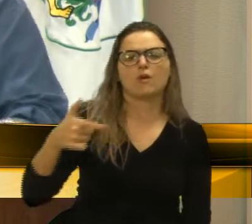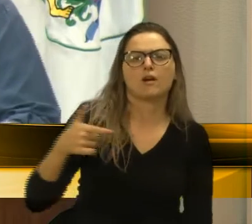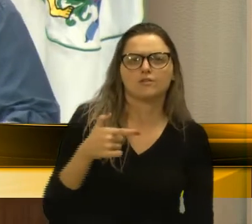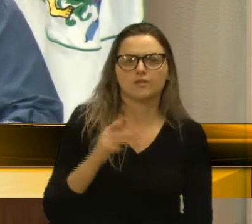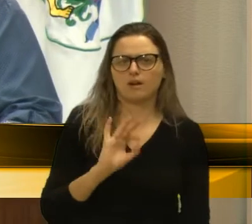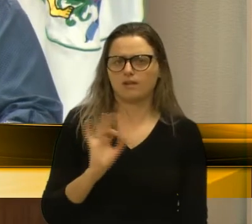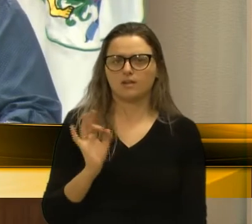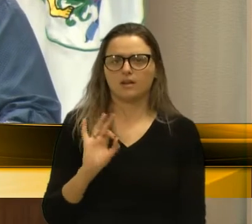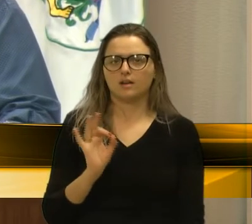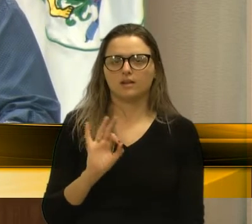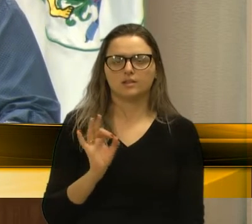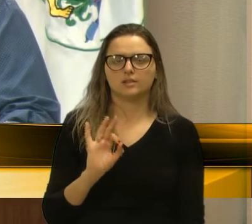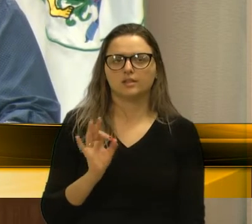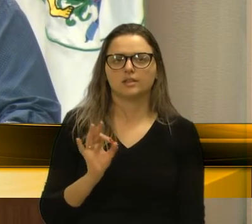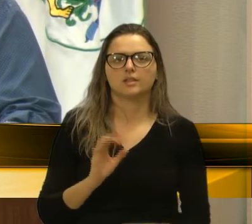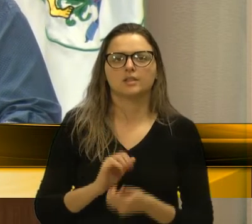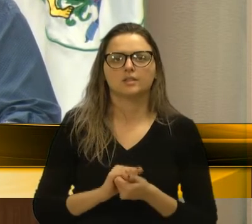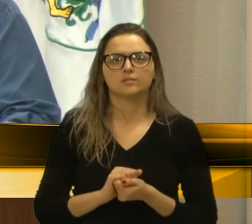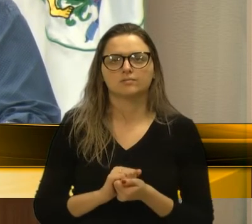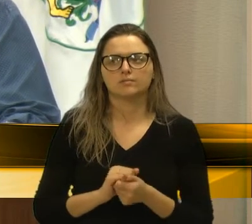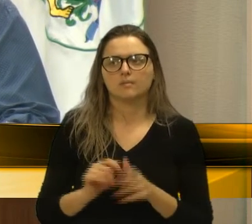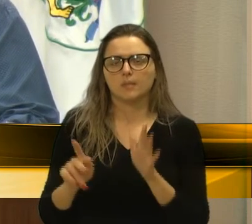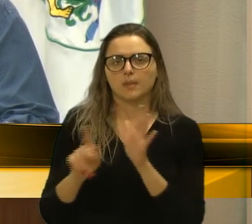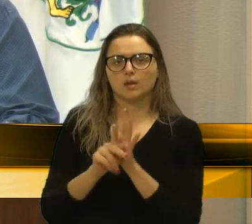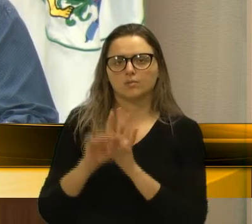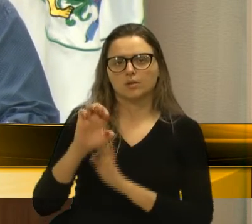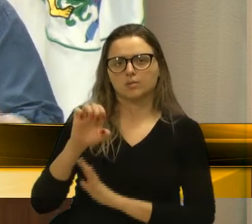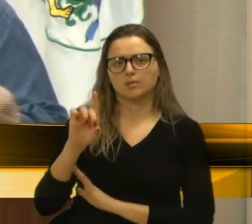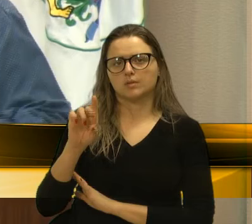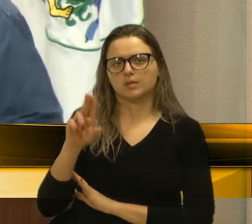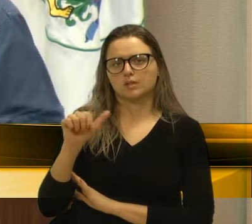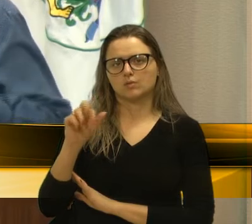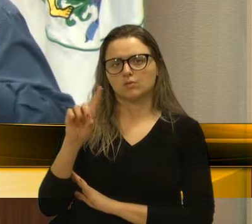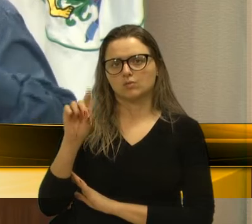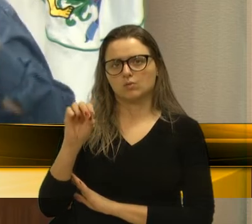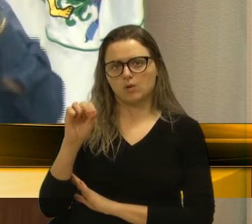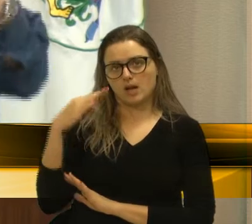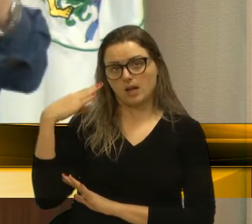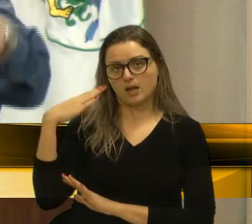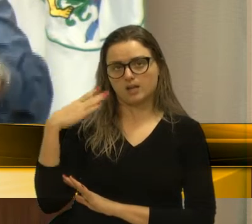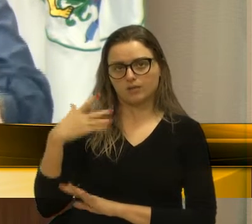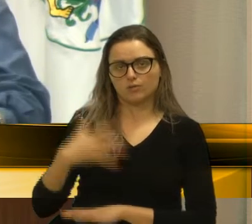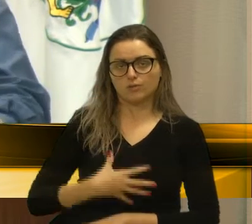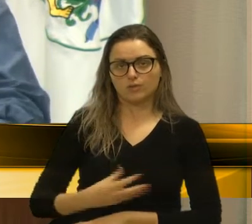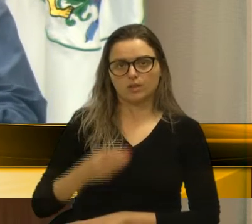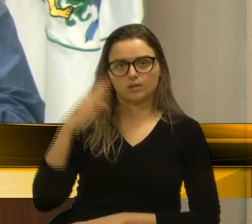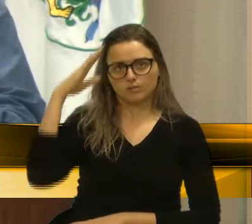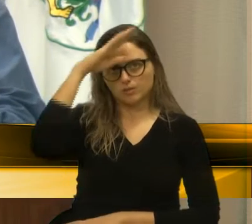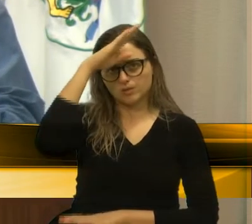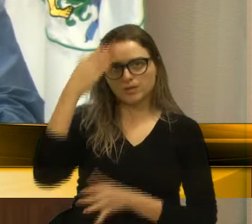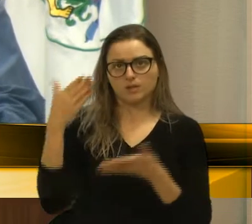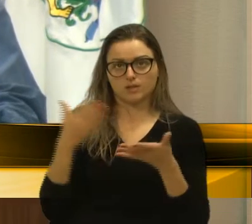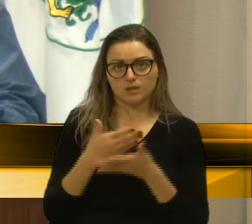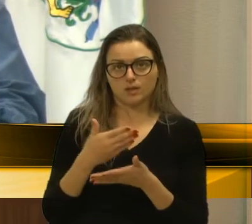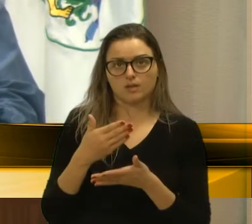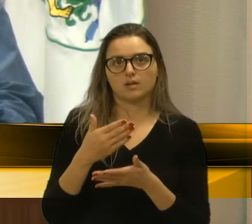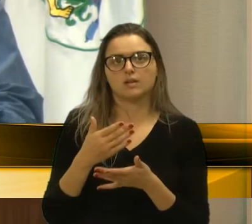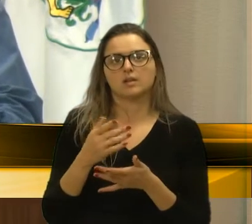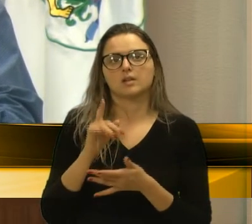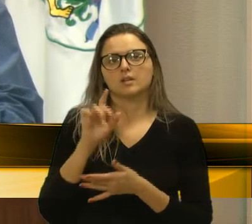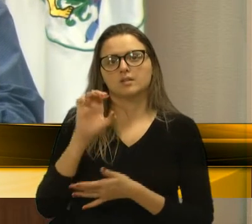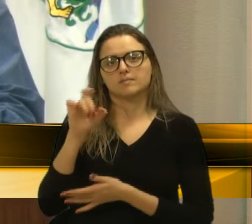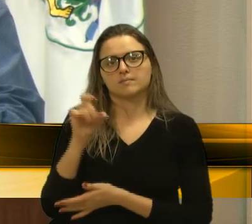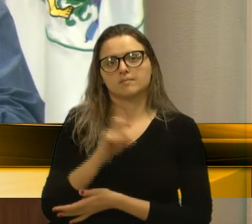né? O próprio Eduardo Bolsonaro, que está sendo indicado para ser embaixador do